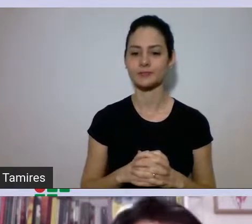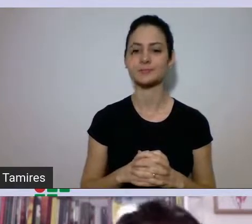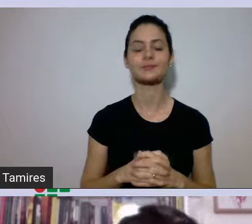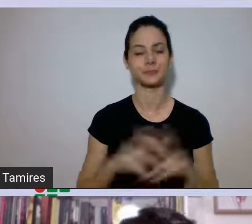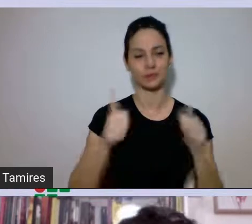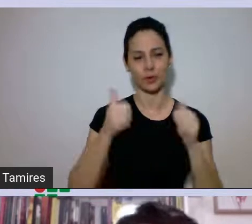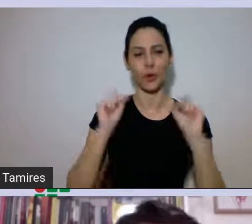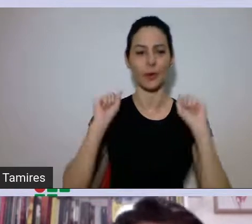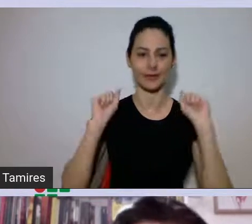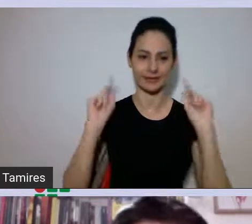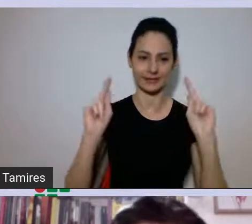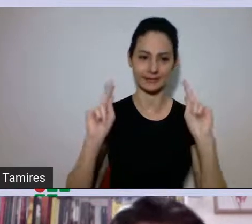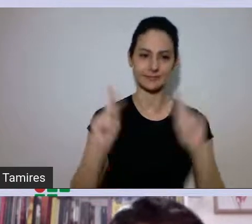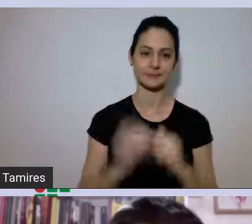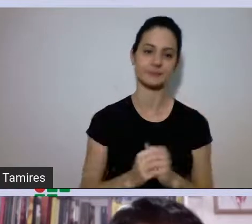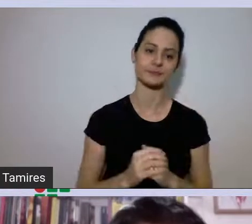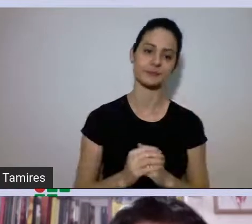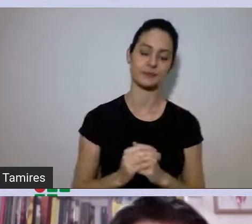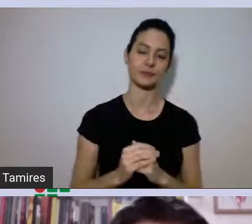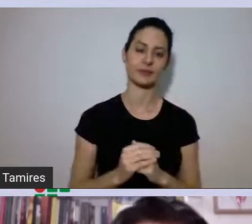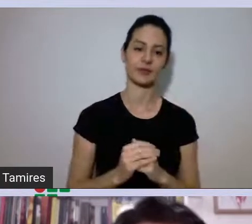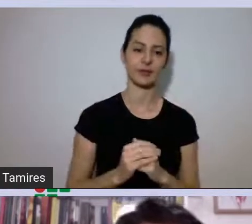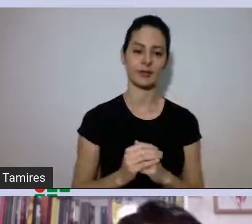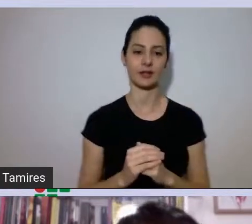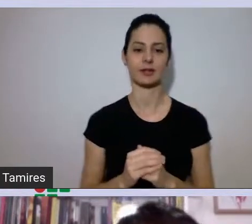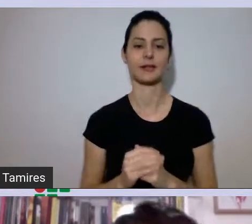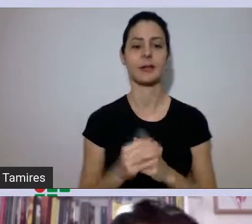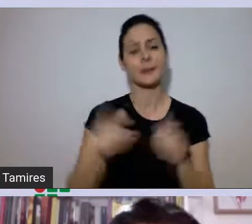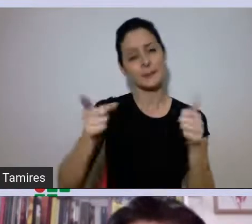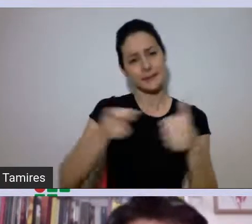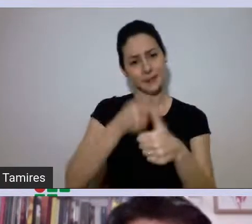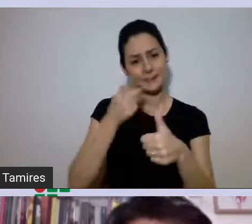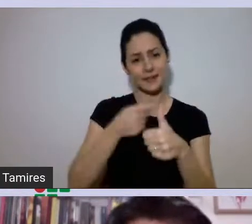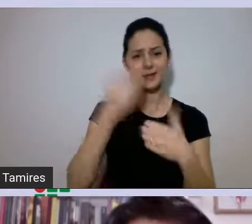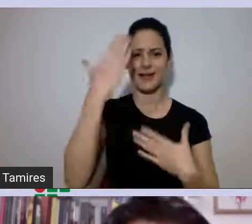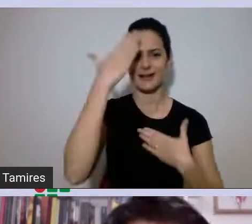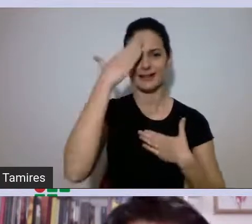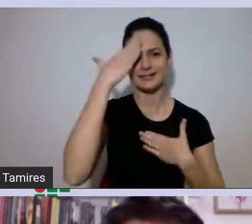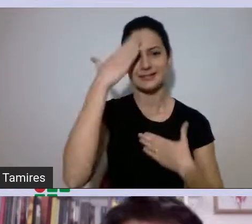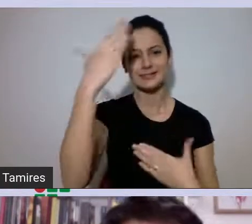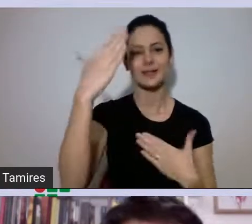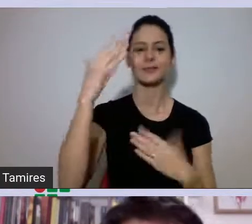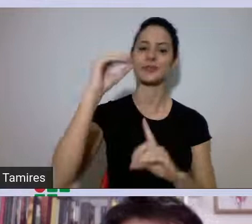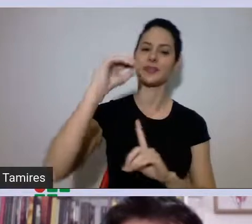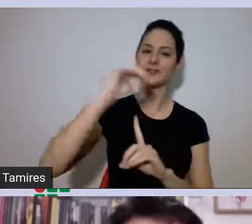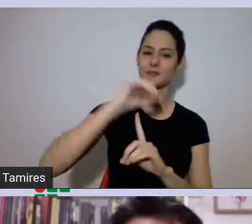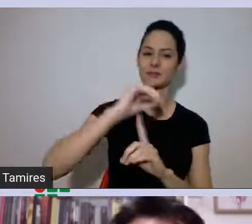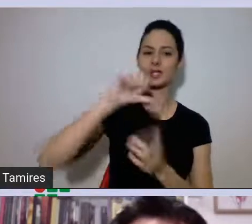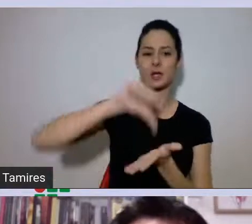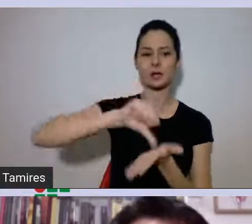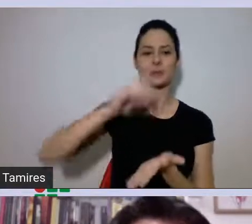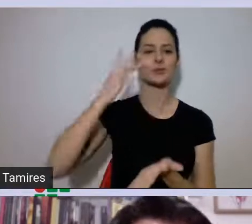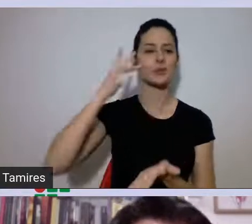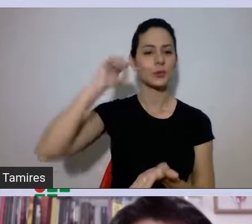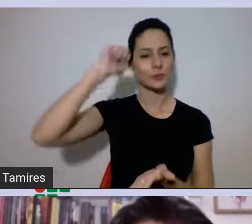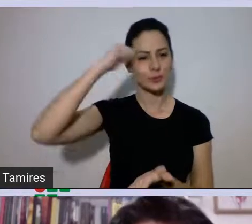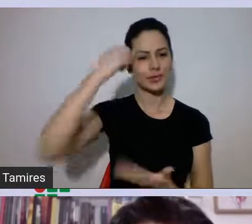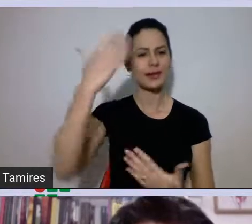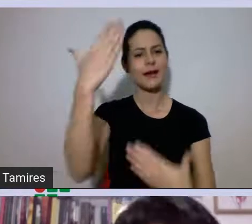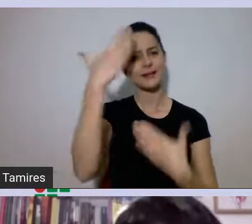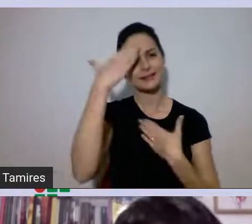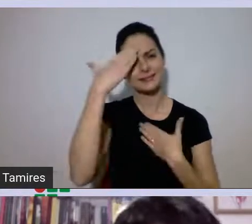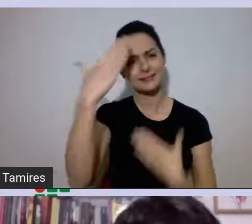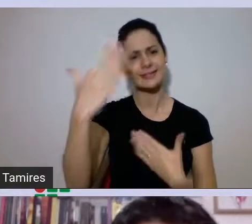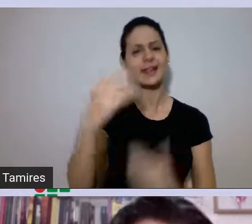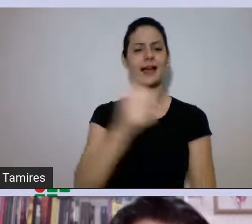Beleza. Eu queria, primeiro, agradecer ao IFMG Ouro Preto, agradecer aos alunos